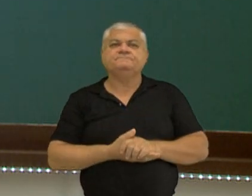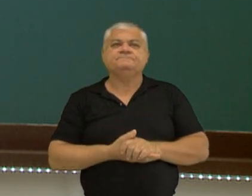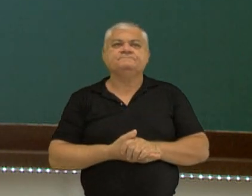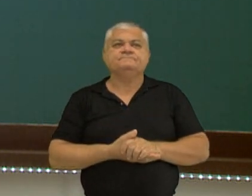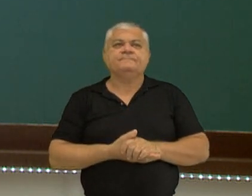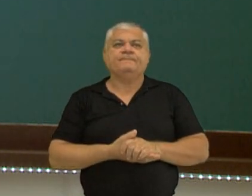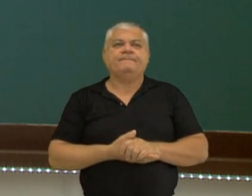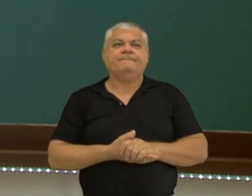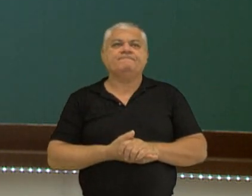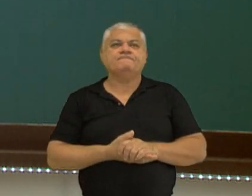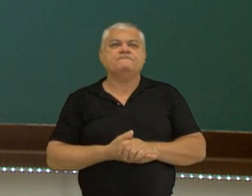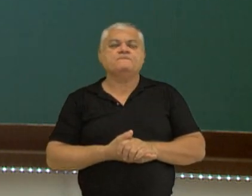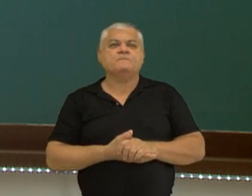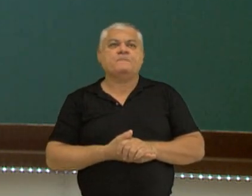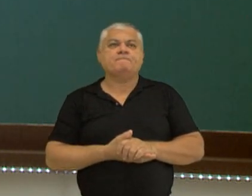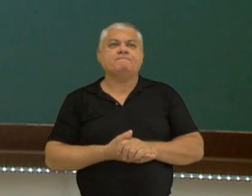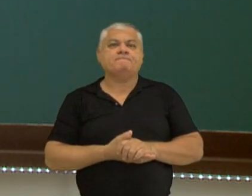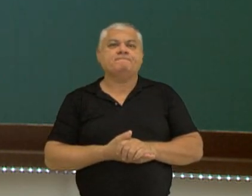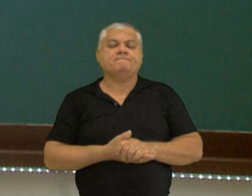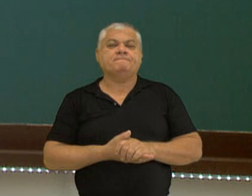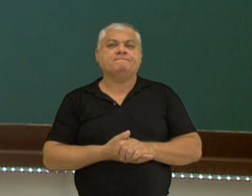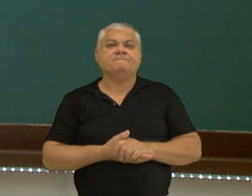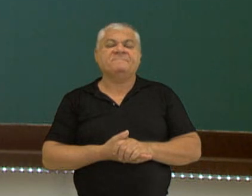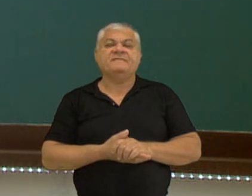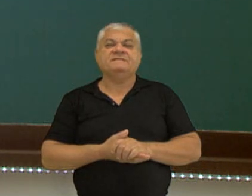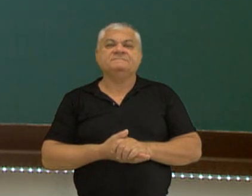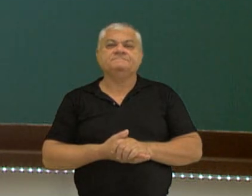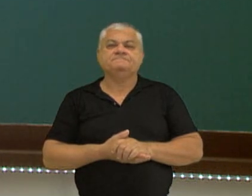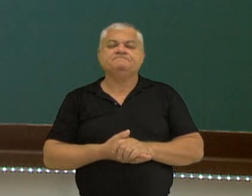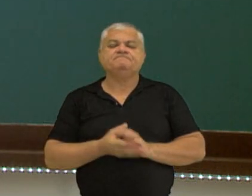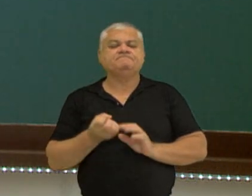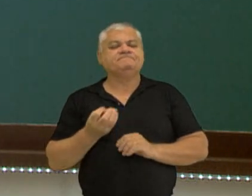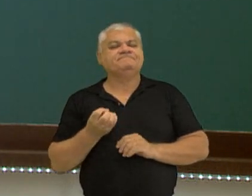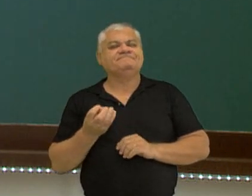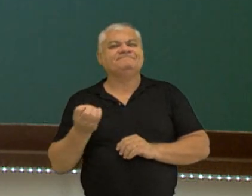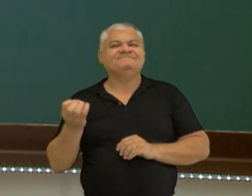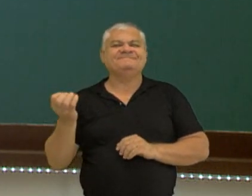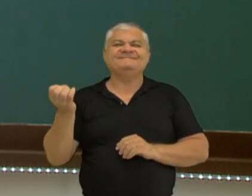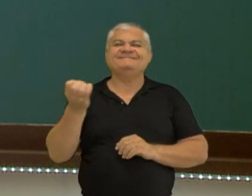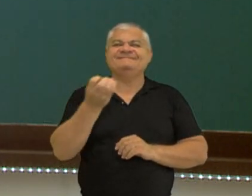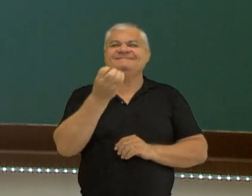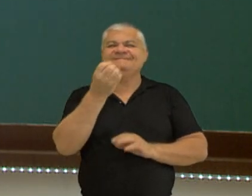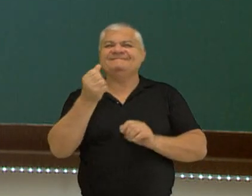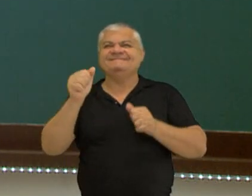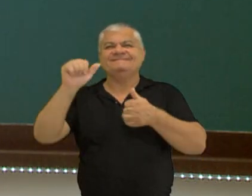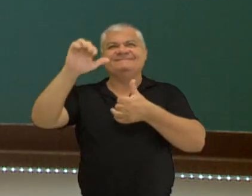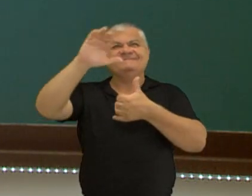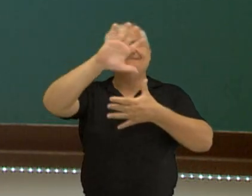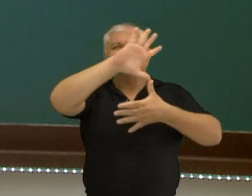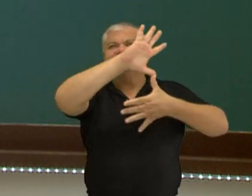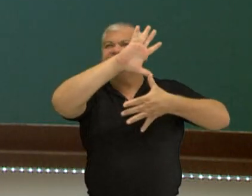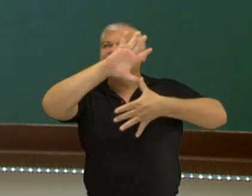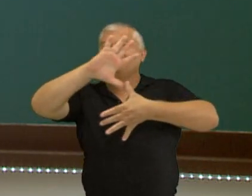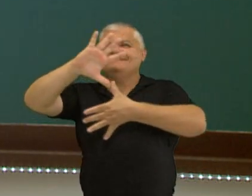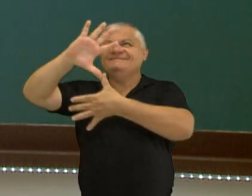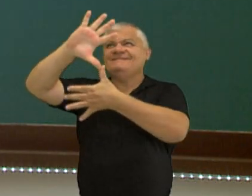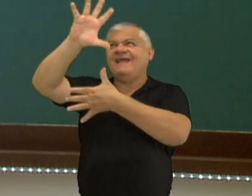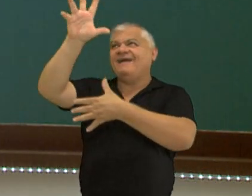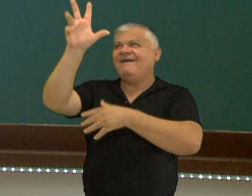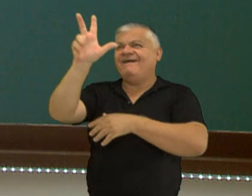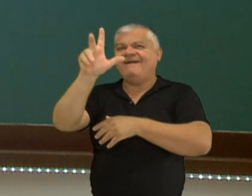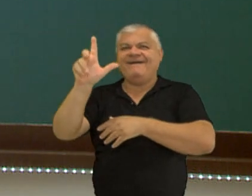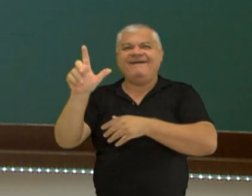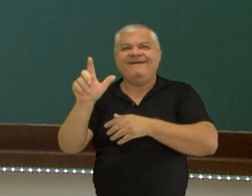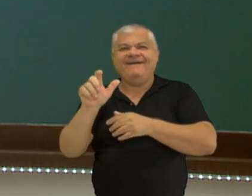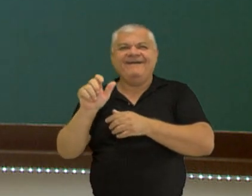Então é importante pensar nisso, né? Continuando ali a nossa viagem pelos continentes, conhecendo as características